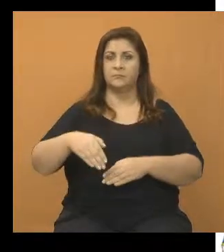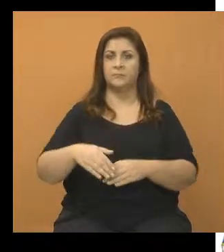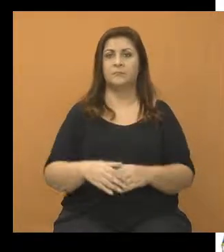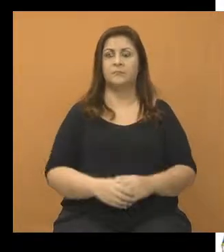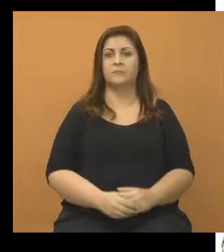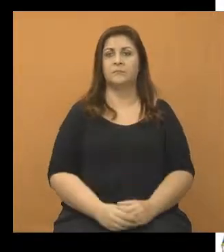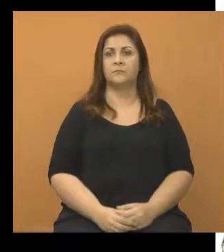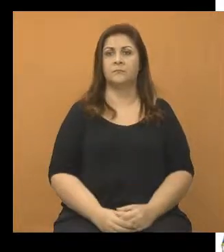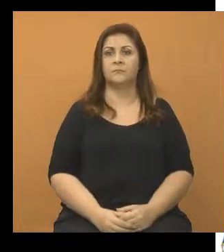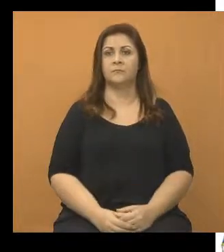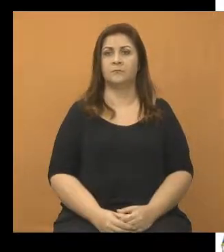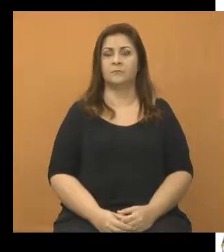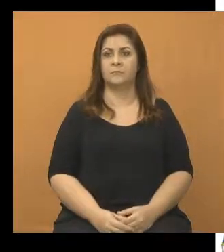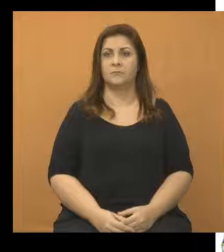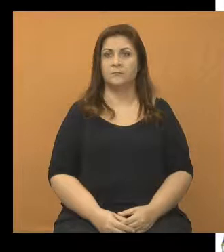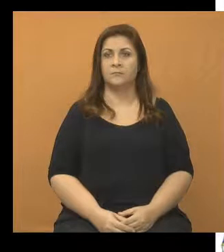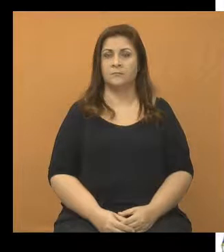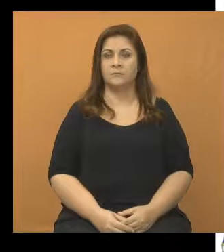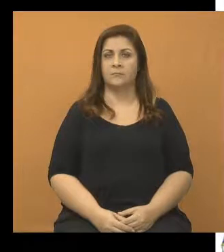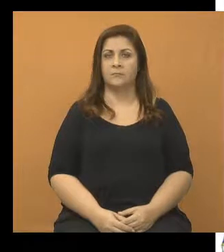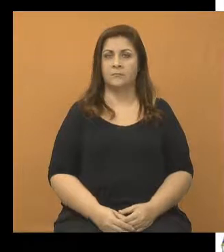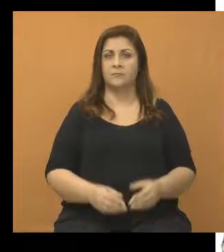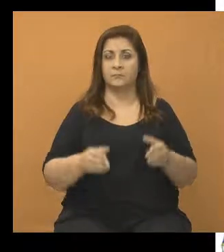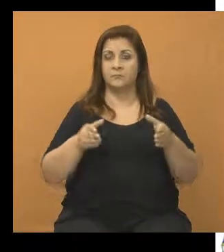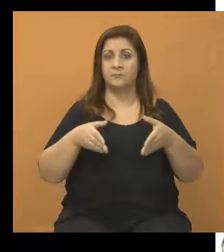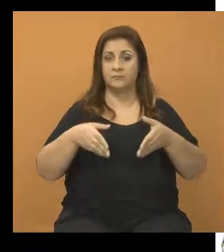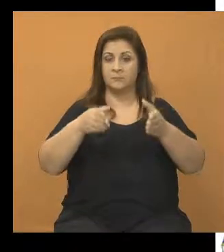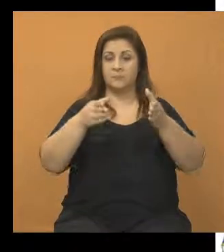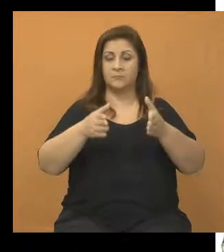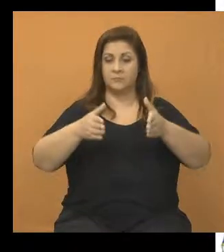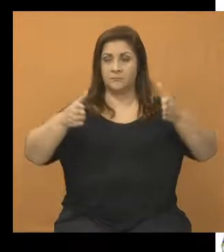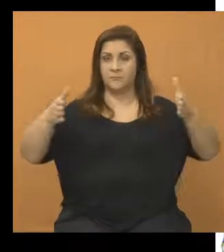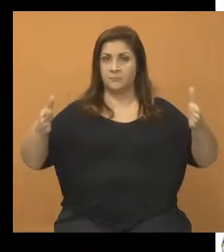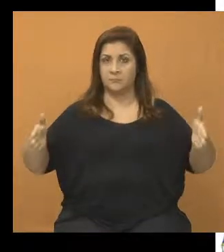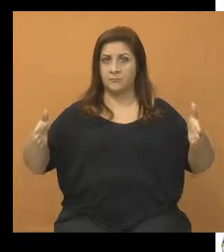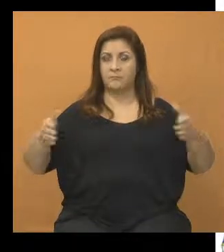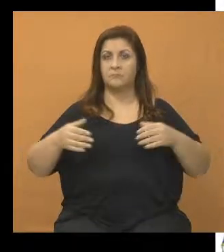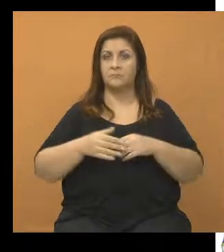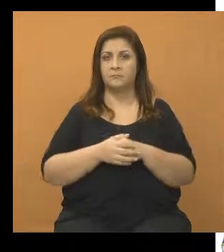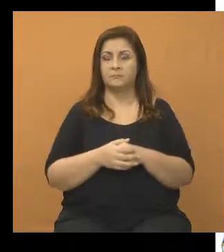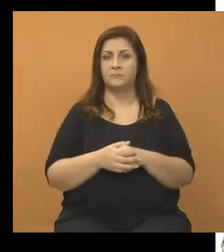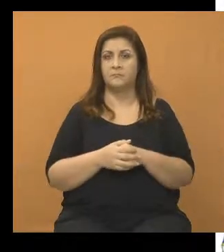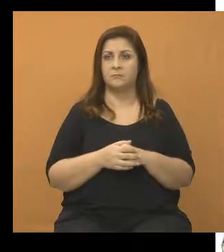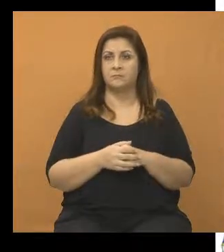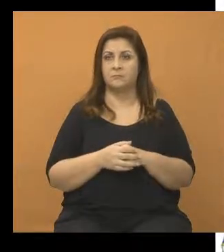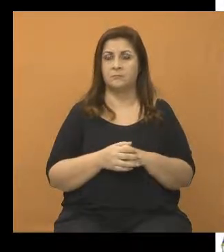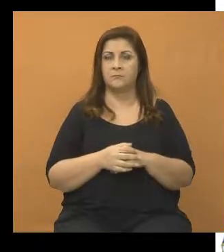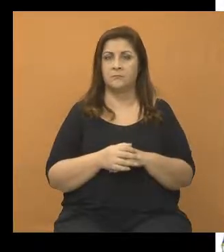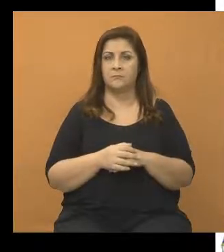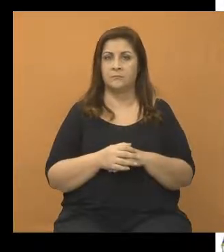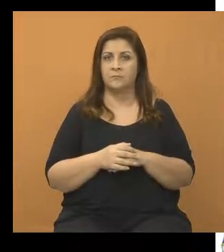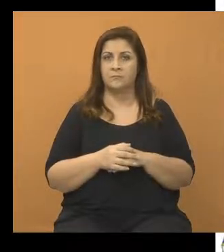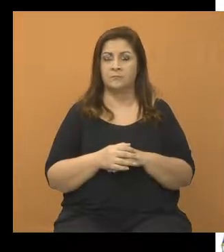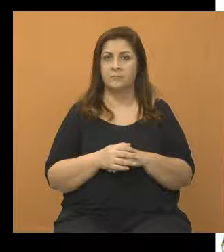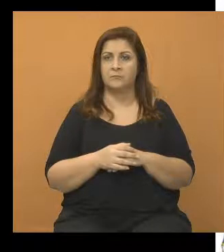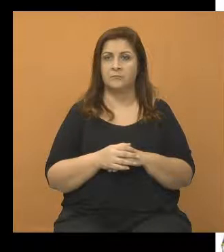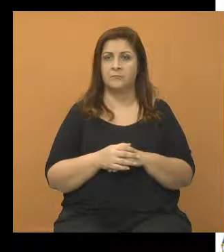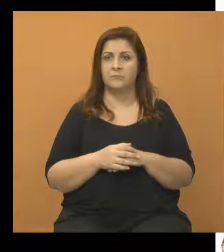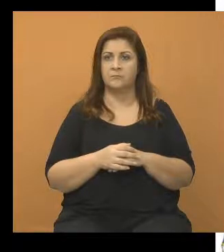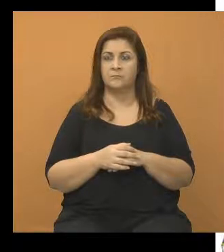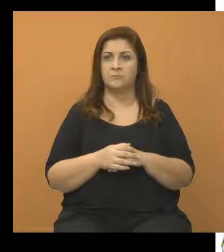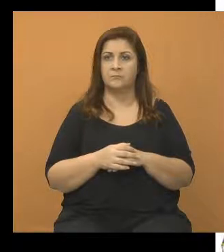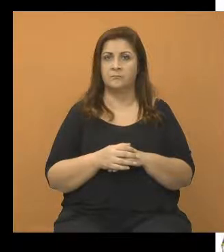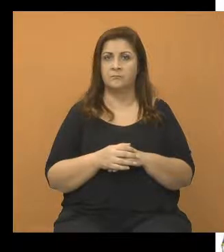Acácio, a duplicação da Castelo Branco até o Terras da Conceição e a Avenida Santa Cruz dos